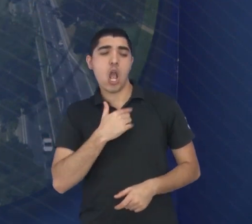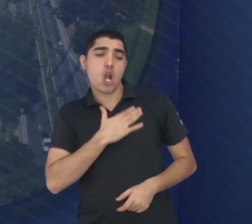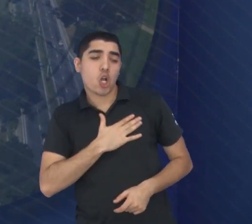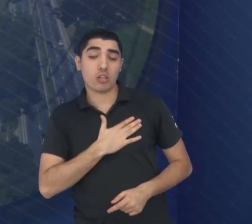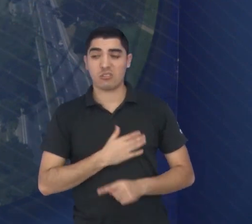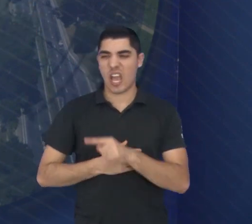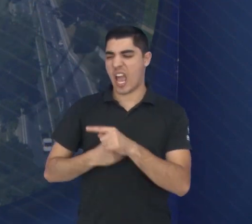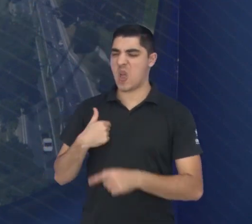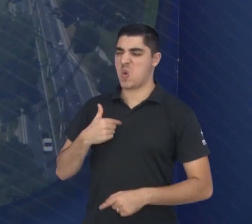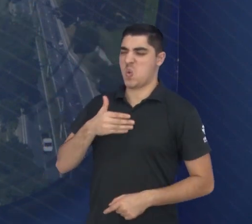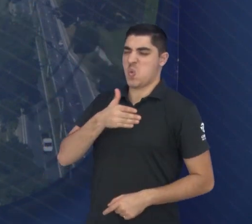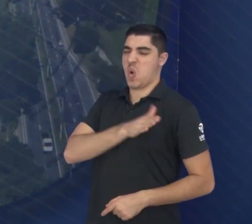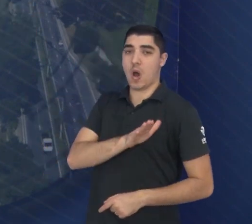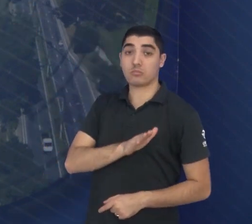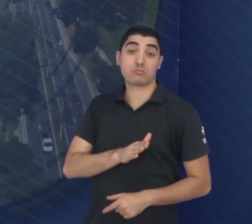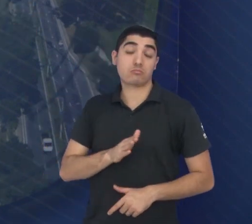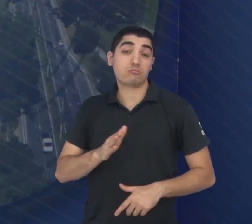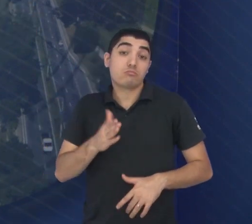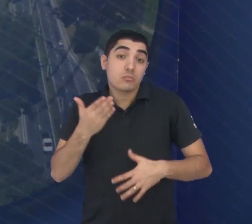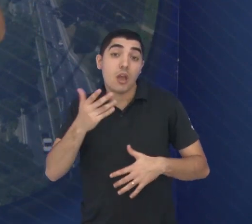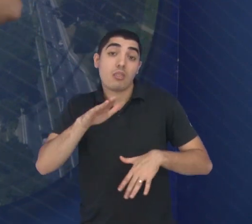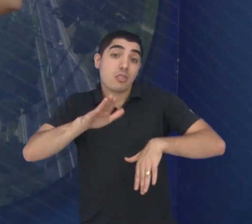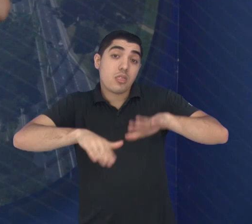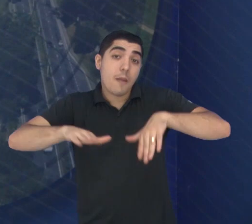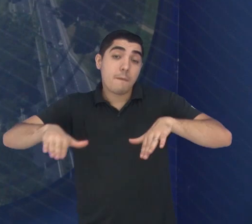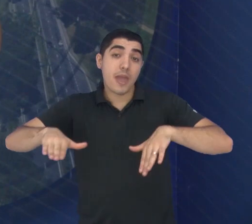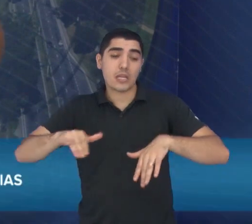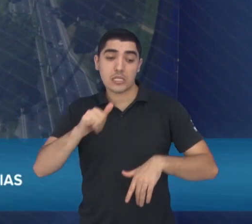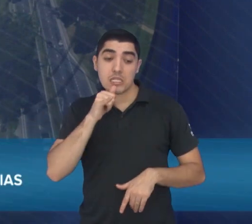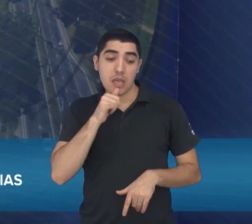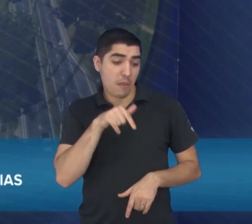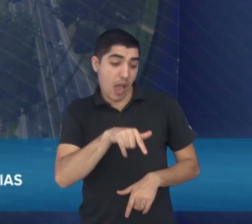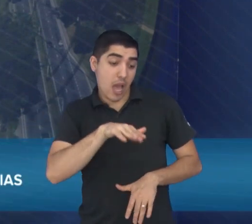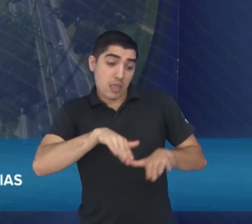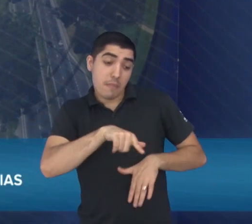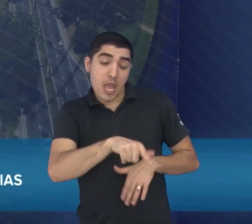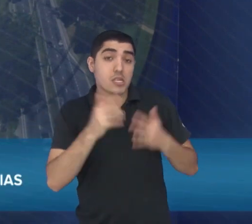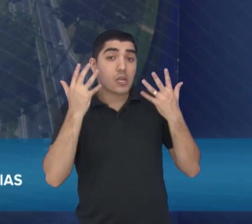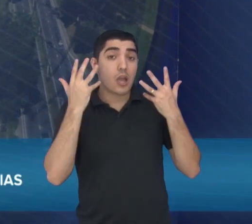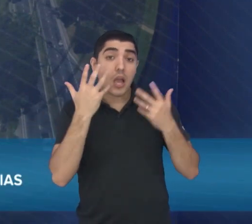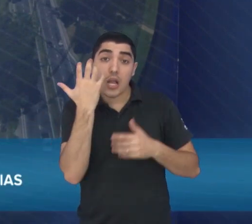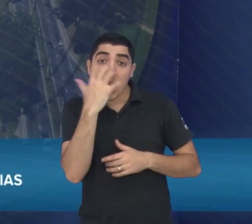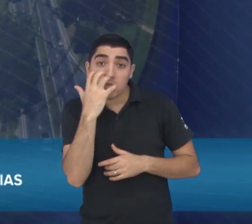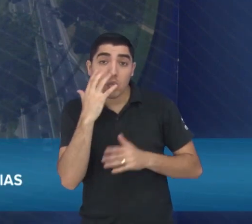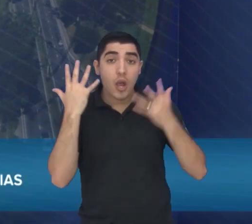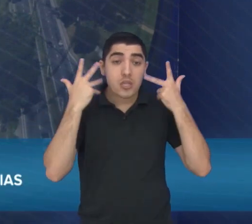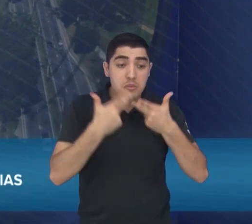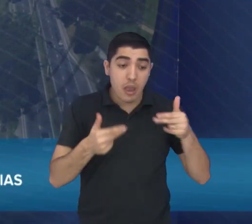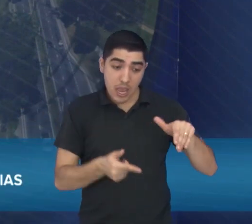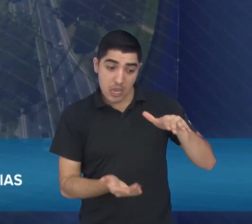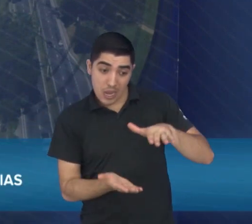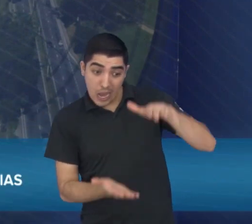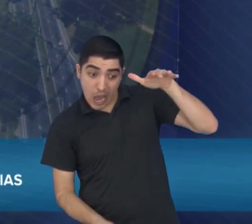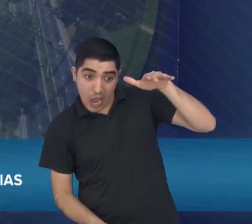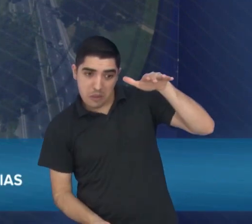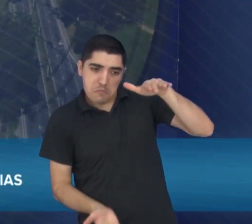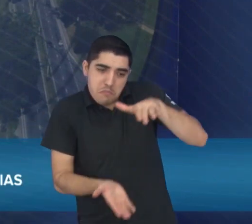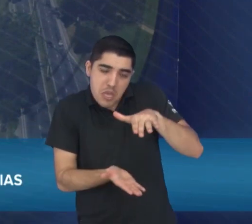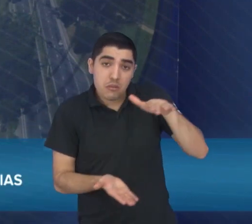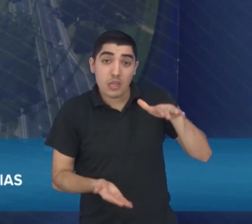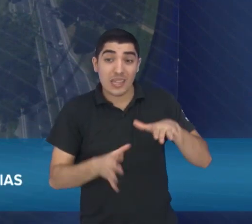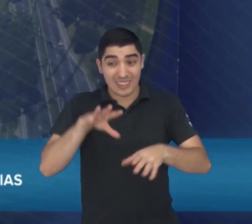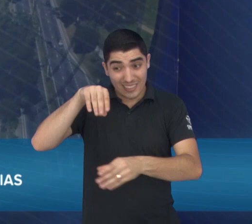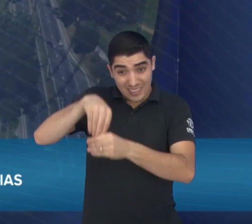outros não gostam, aí tem gente que fala, e dependendo do tamanho do animal, para viver dentro de um apartamento ali